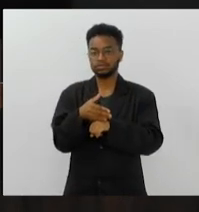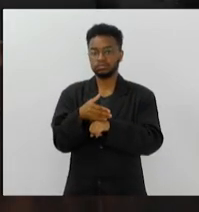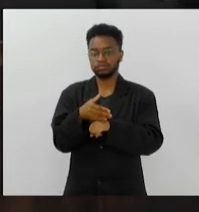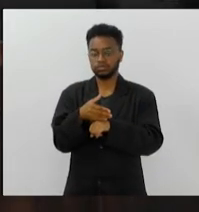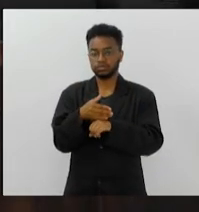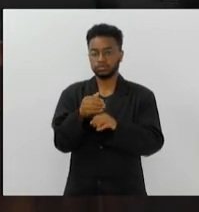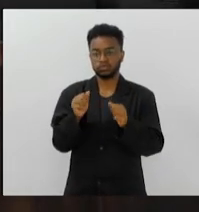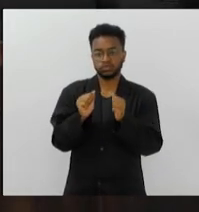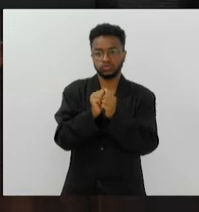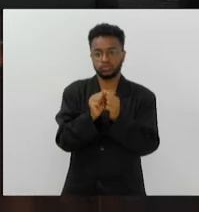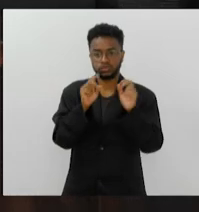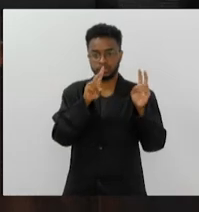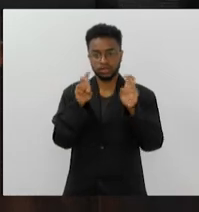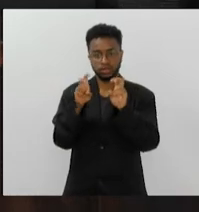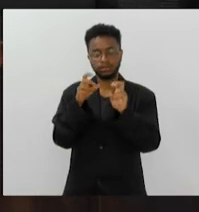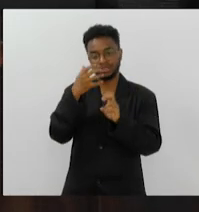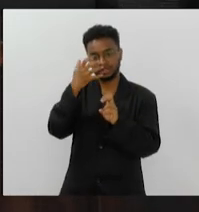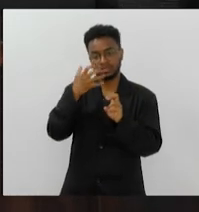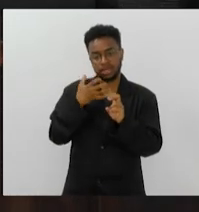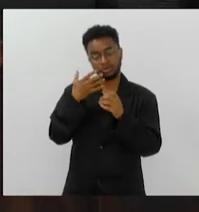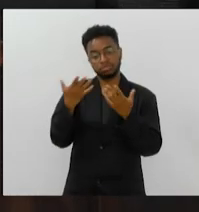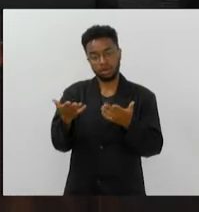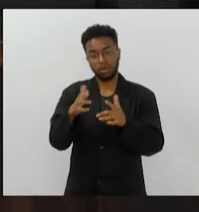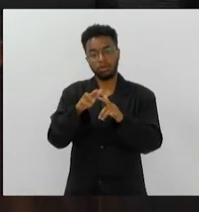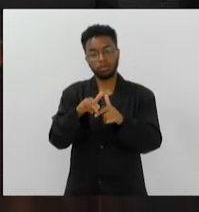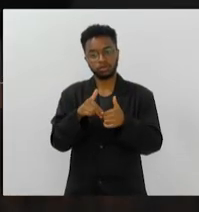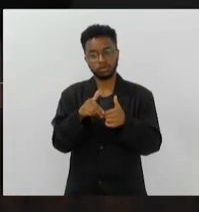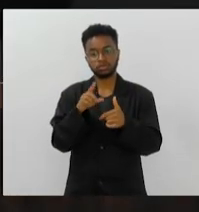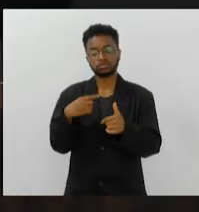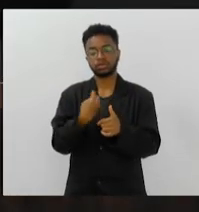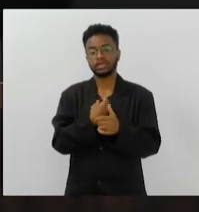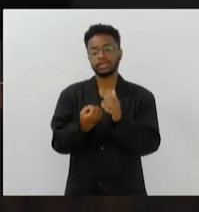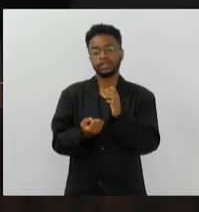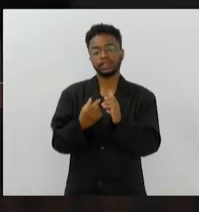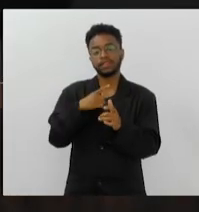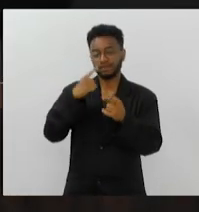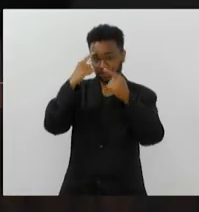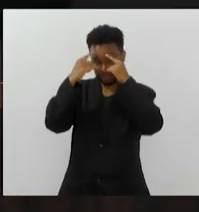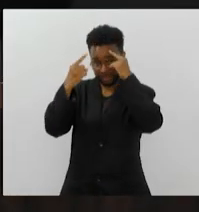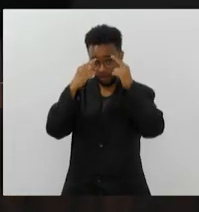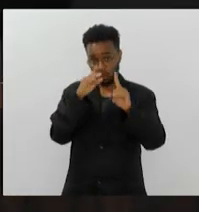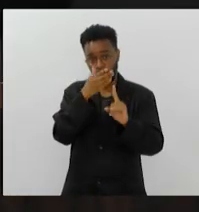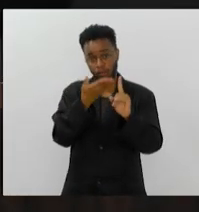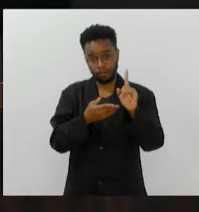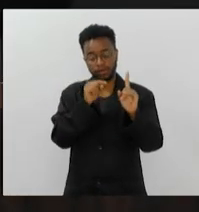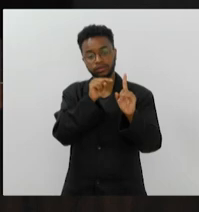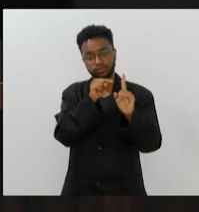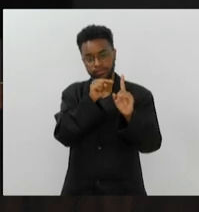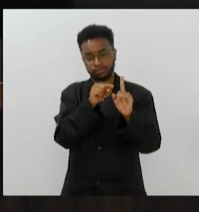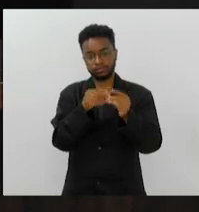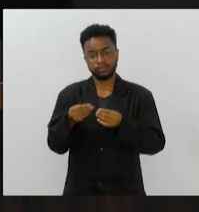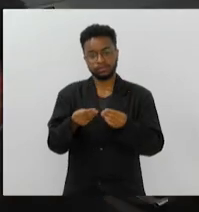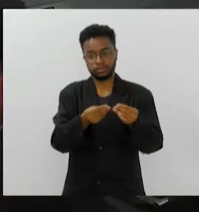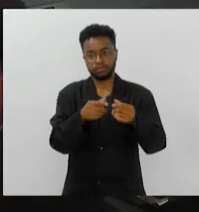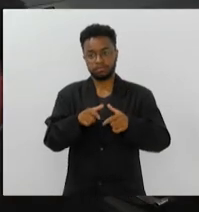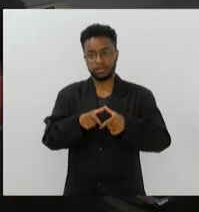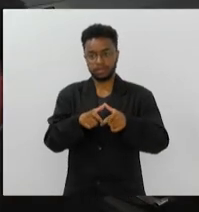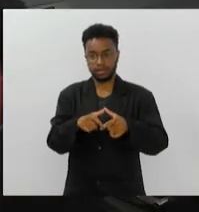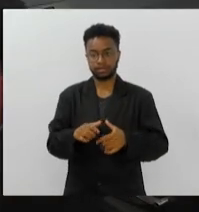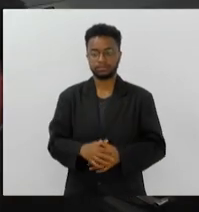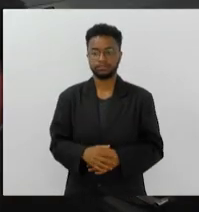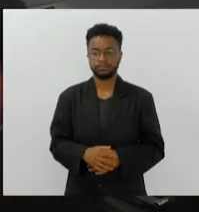séria, e foi daí que surgiu a nossa ideia de homenagear o senhor com essa medalha. Então,